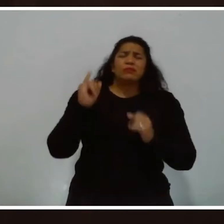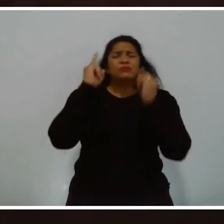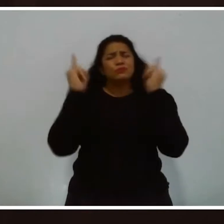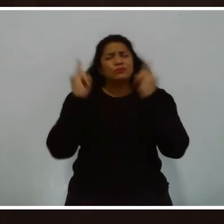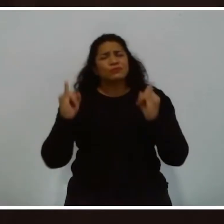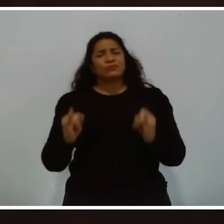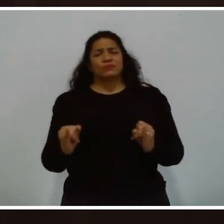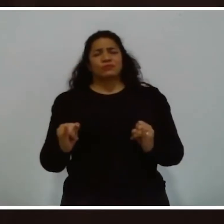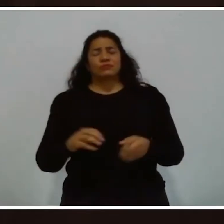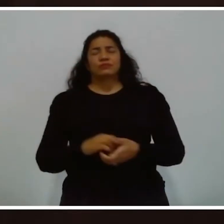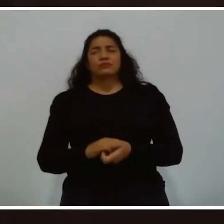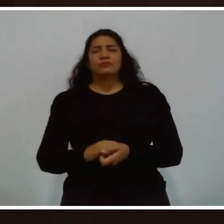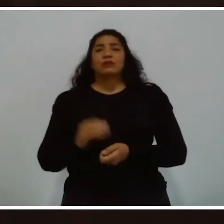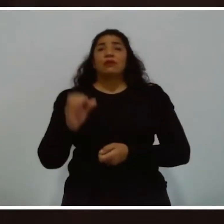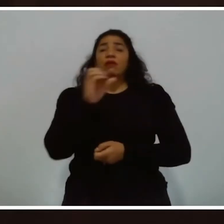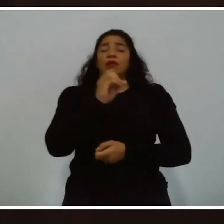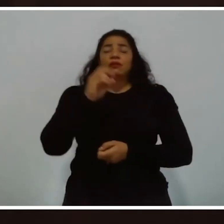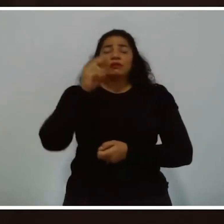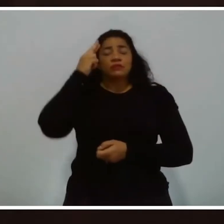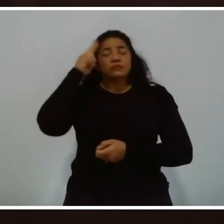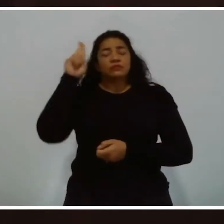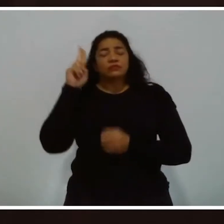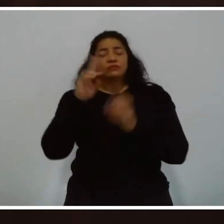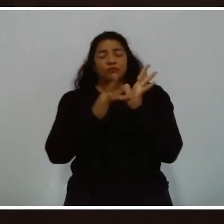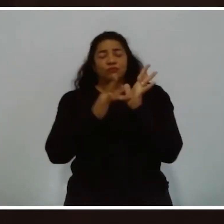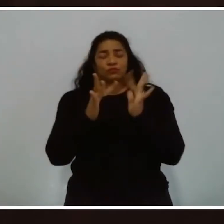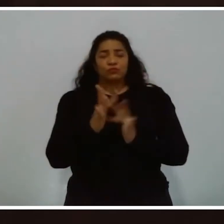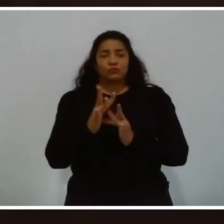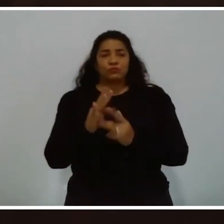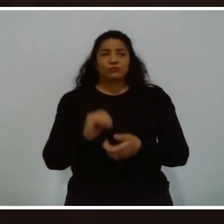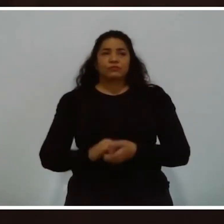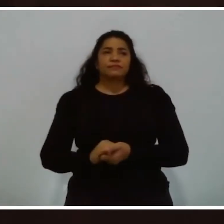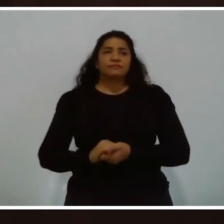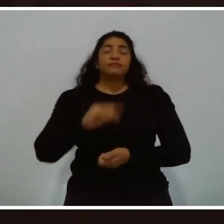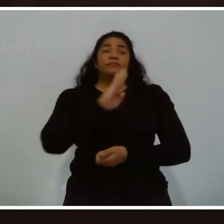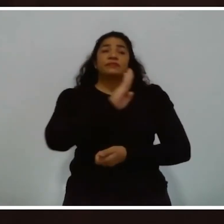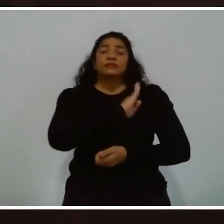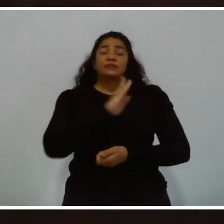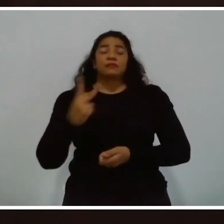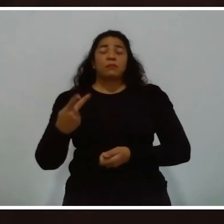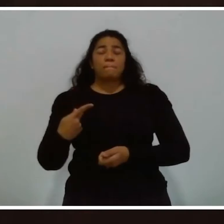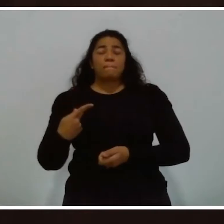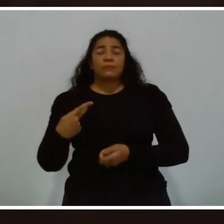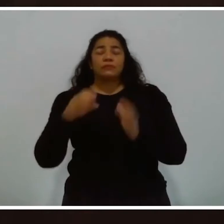Ó Senhor Jesus. Hebreus 2, 1.